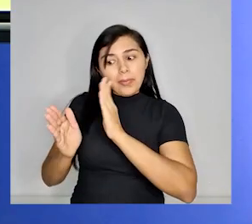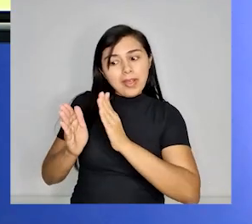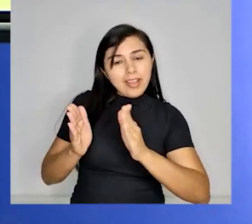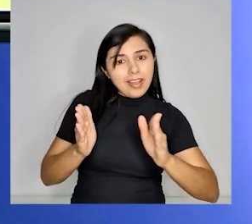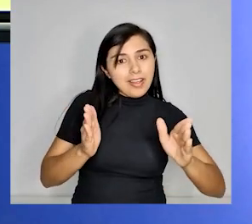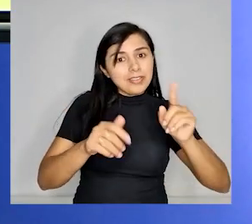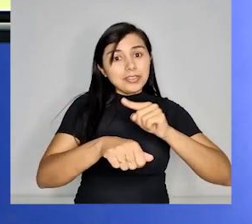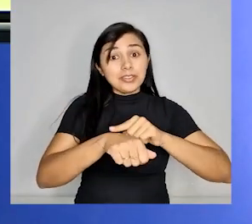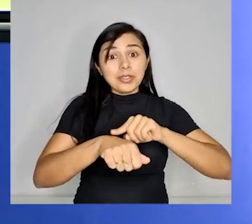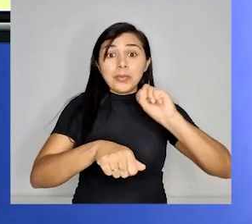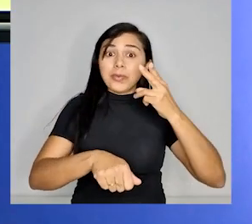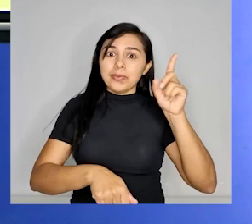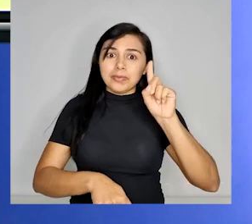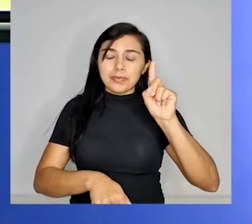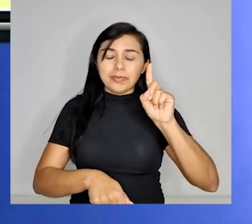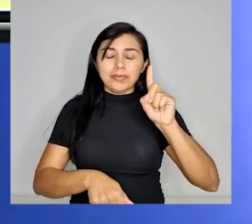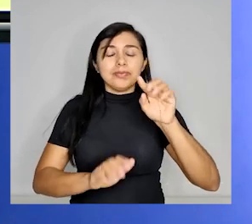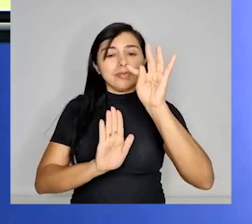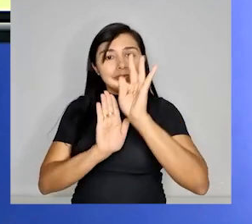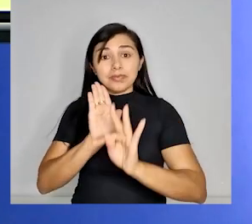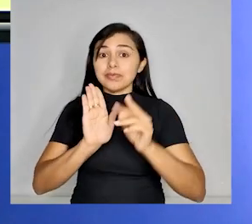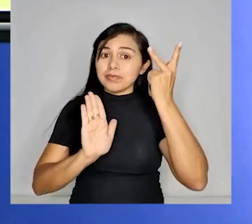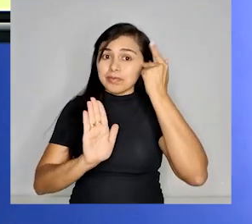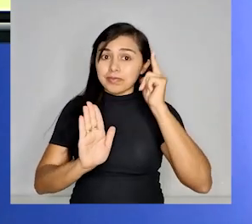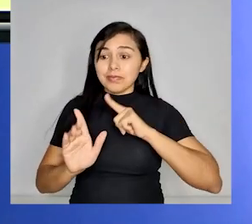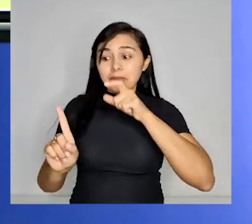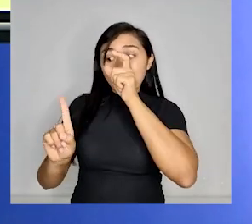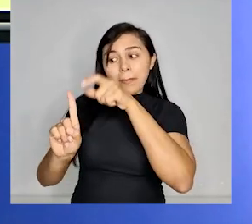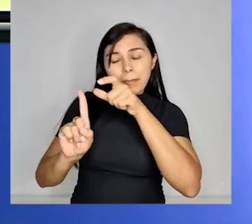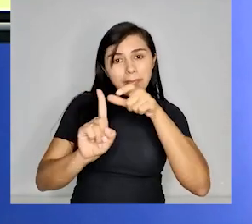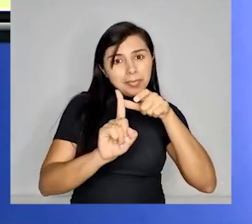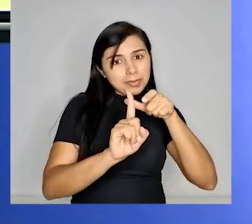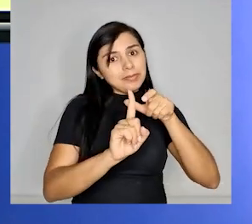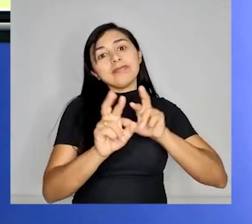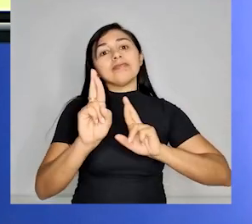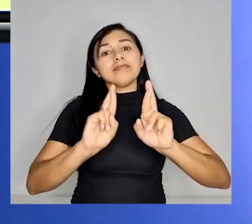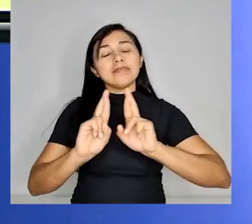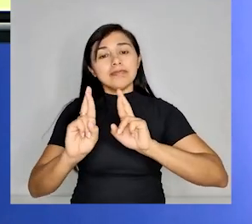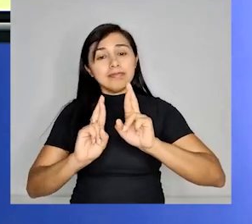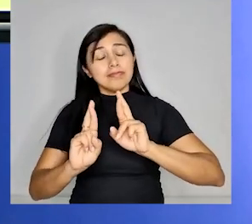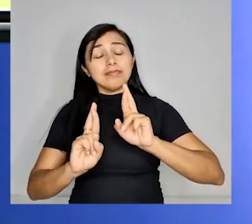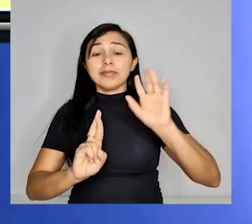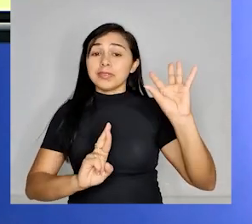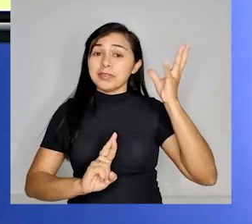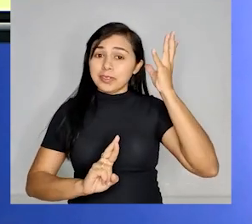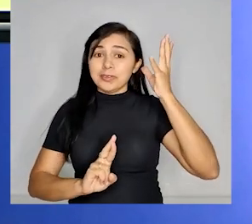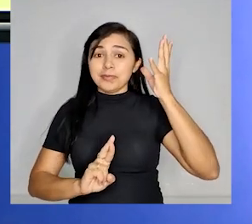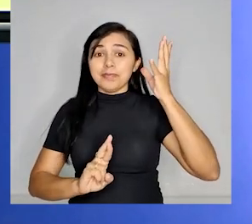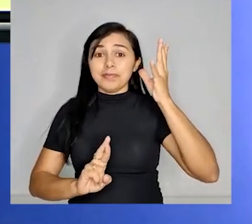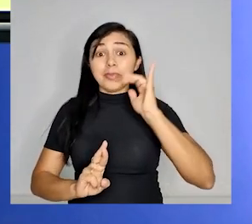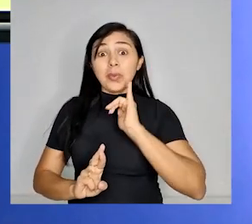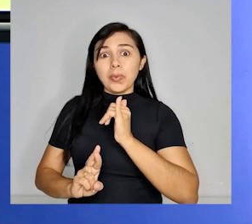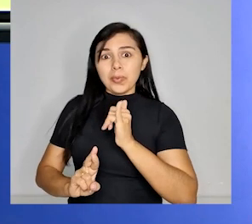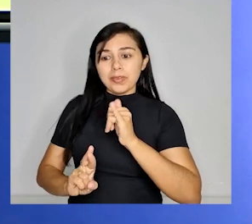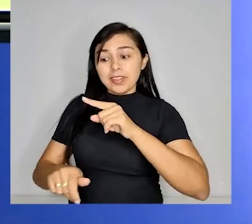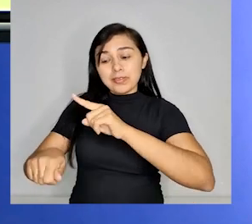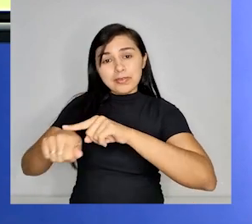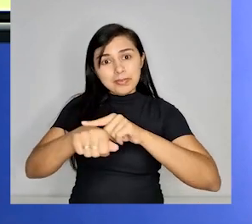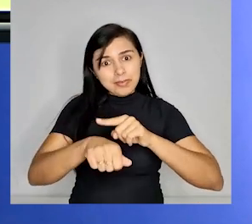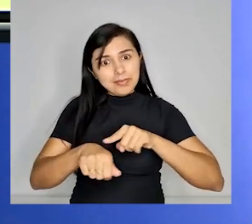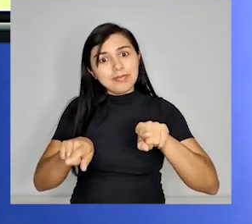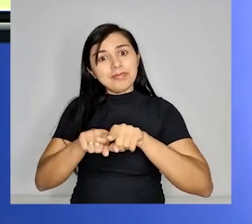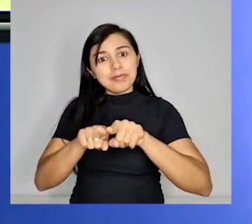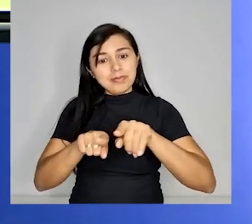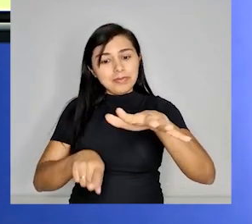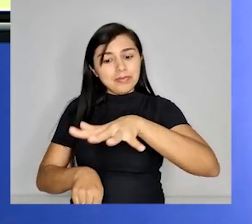Nesses textos, são apresentados personagens que se relacionam com os fatos narrados em tempos e em espaços